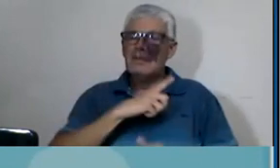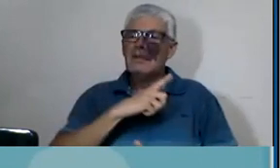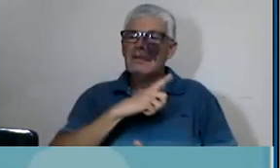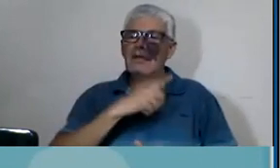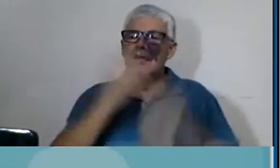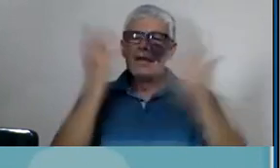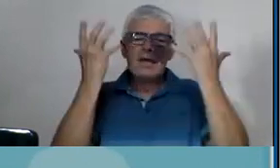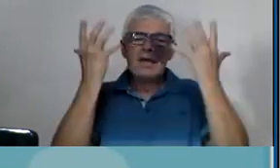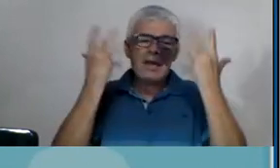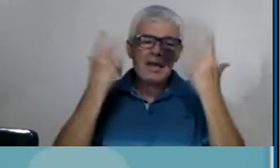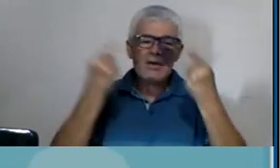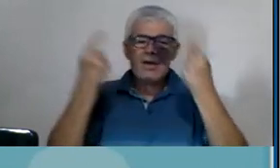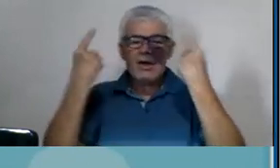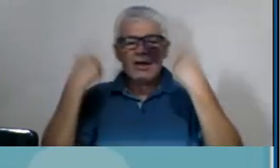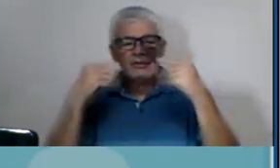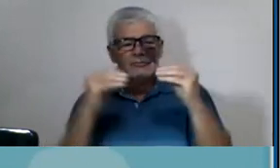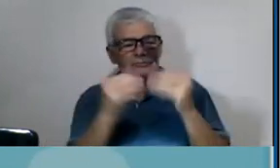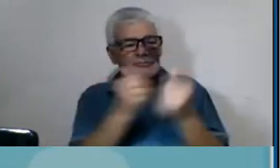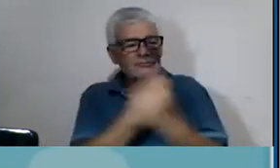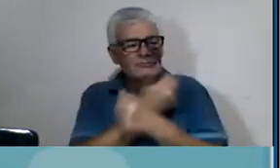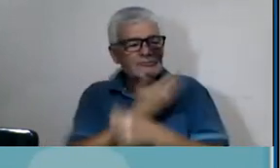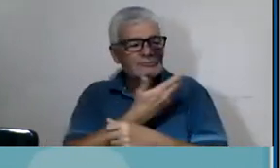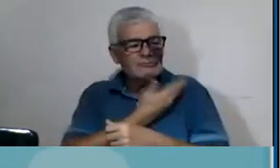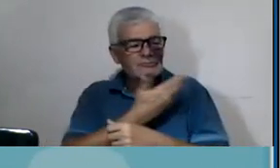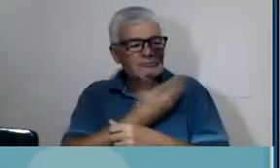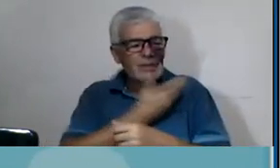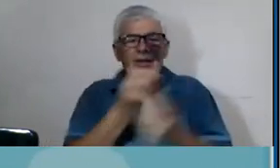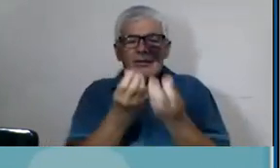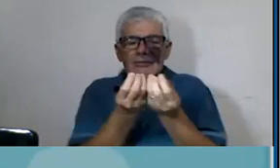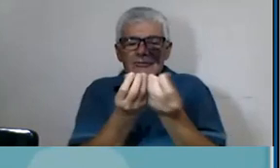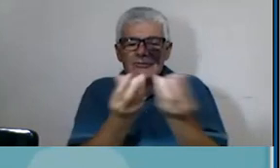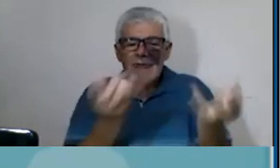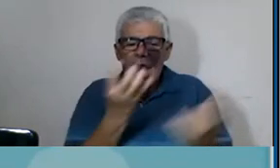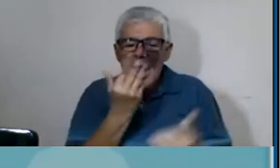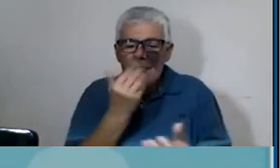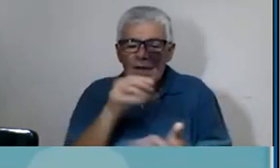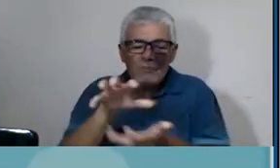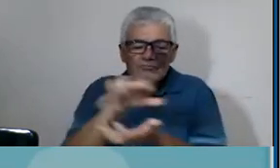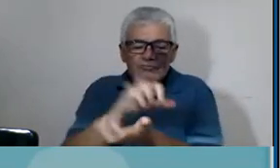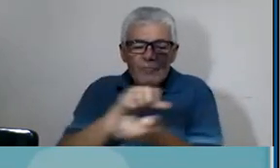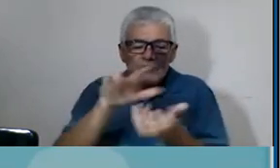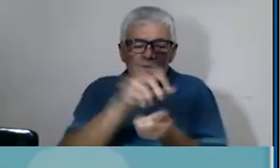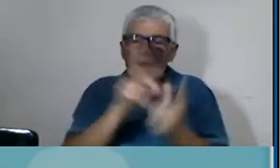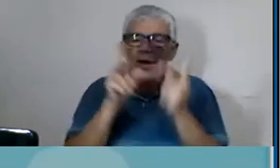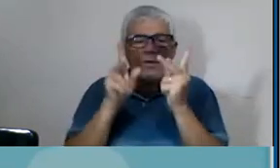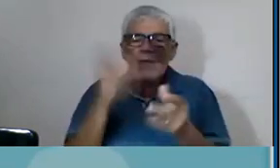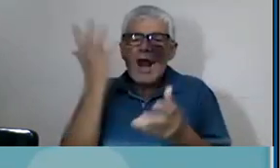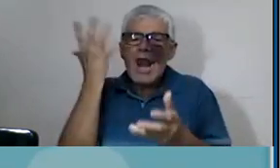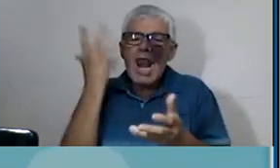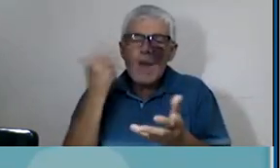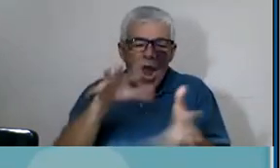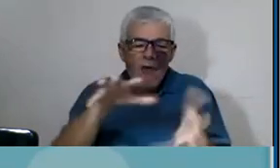Beleza. Então, boa noite a todo mundo que está por aí. Deixa eu ver.